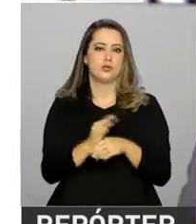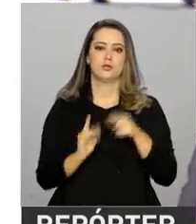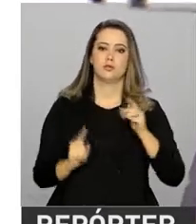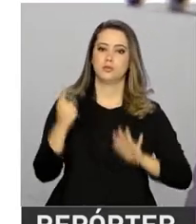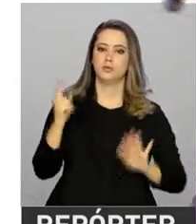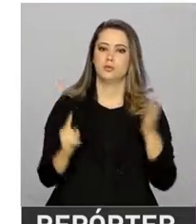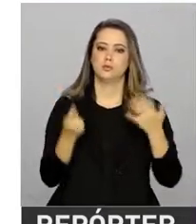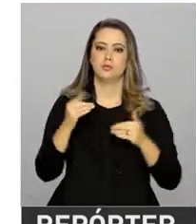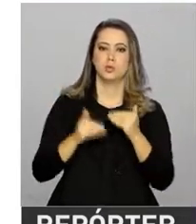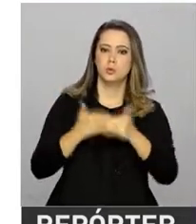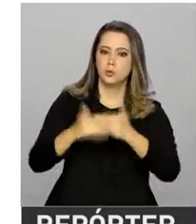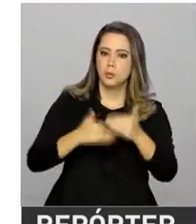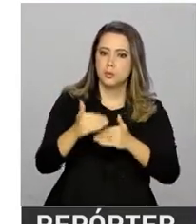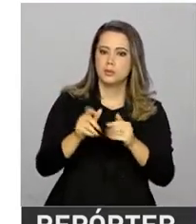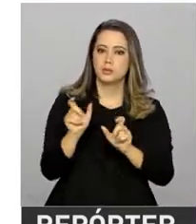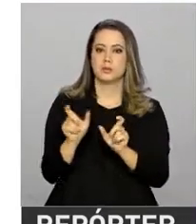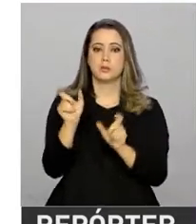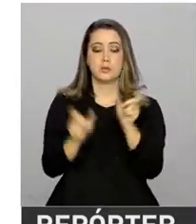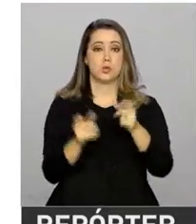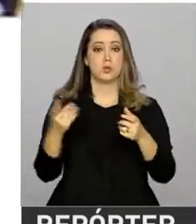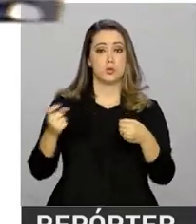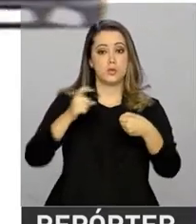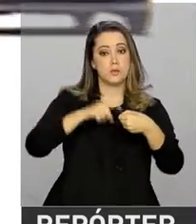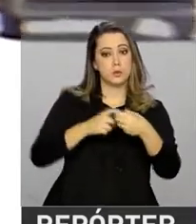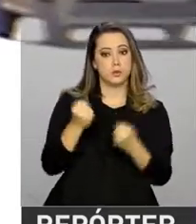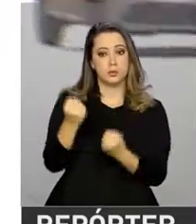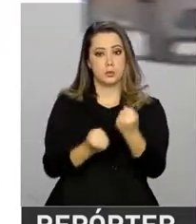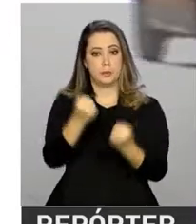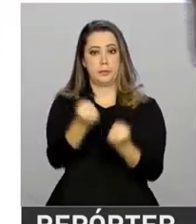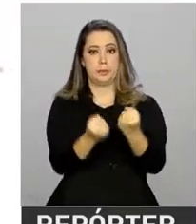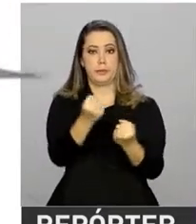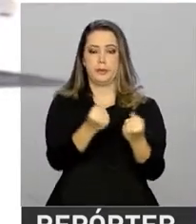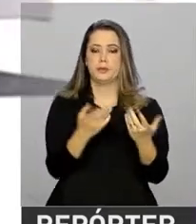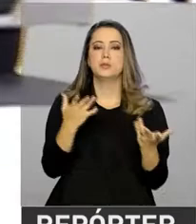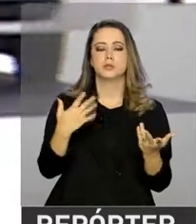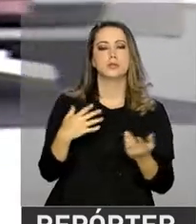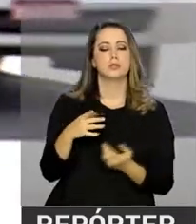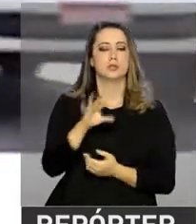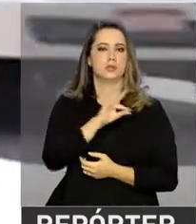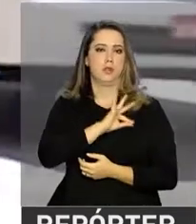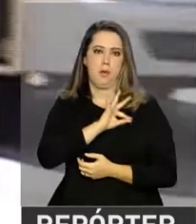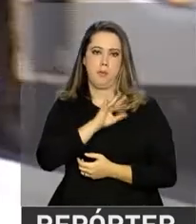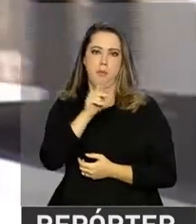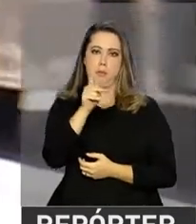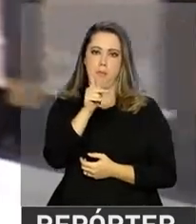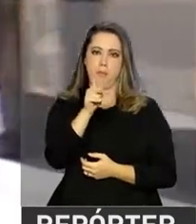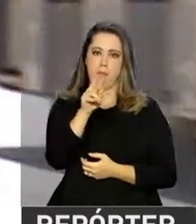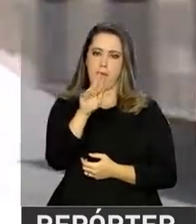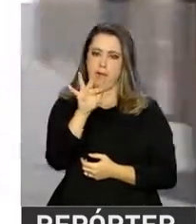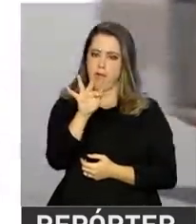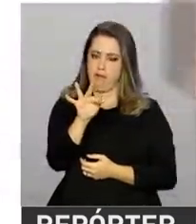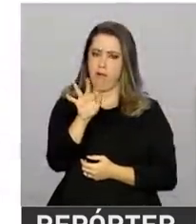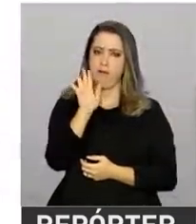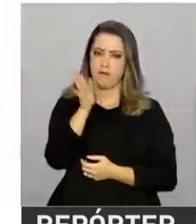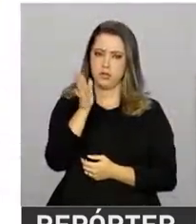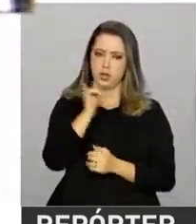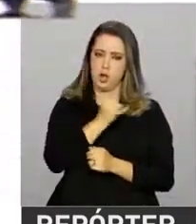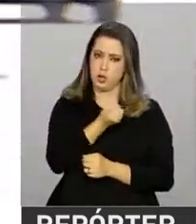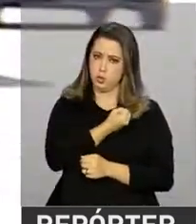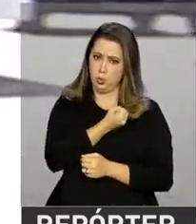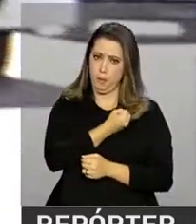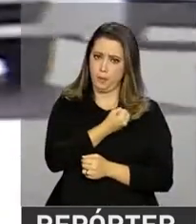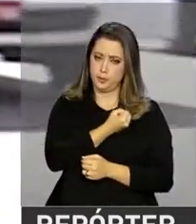que aumenta em muito o fluxo de veículos nas estradas ea polícia rodoviária federal divulgou um balanço parcial da operação